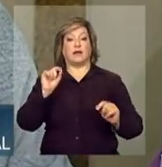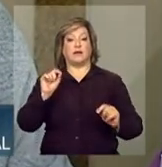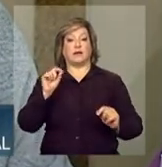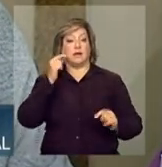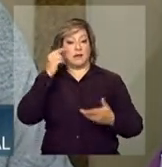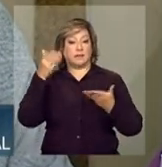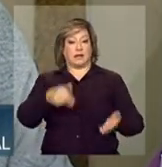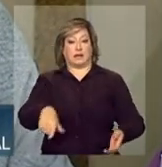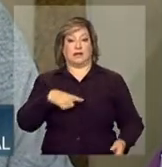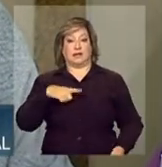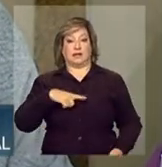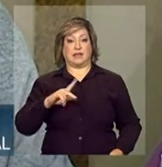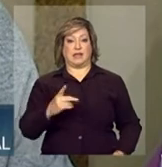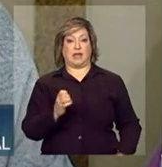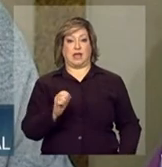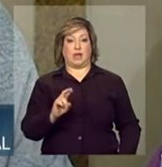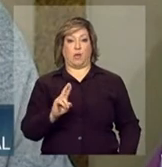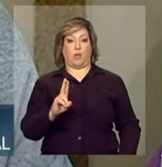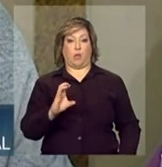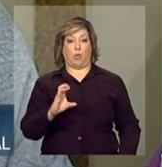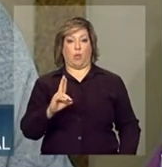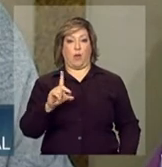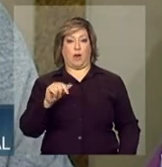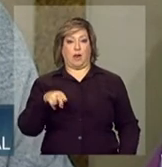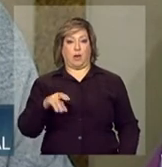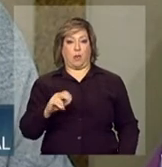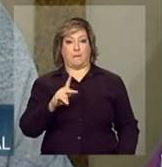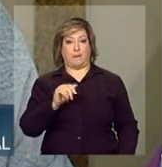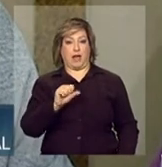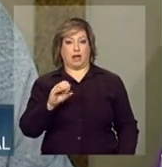Herculano Passos, que é presidente do Conselho Político